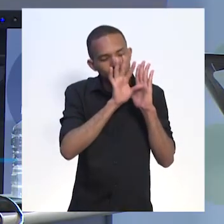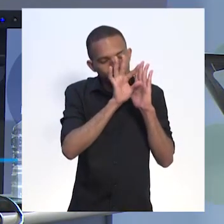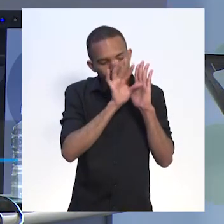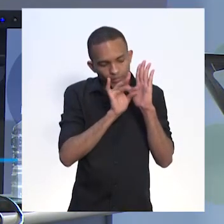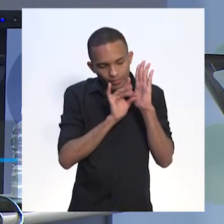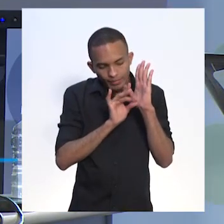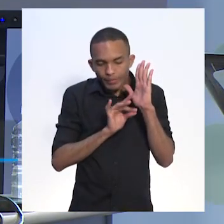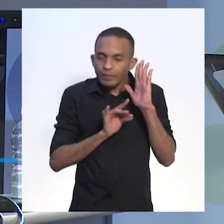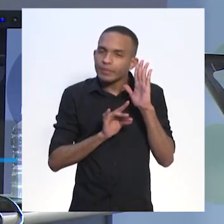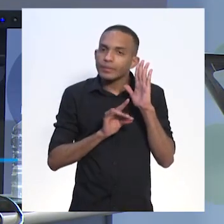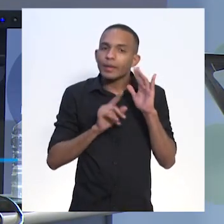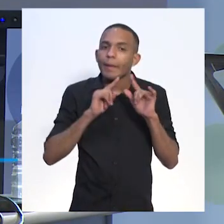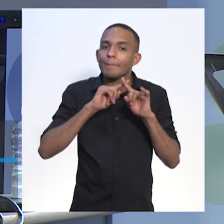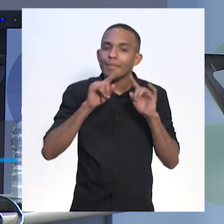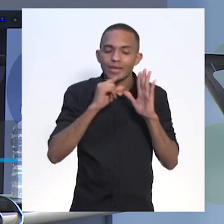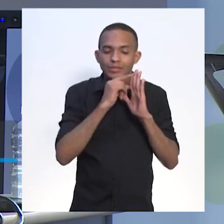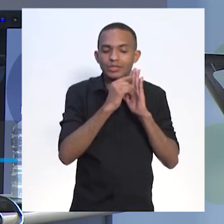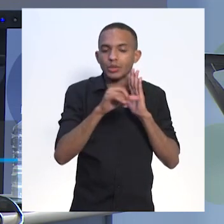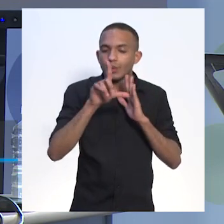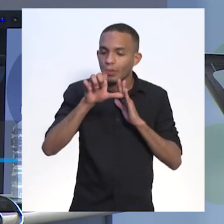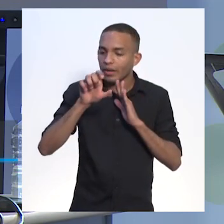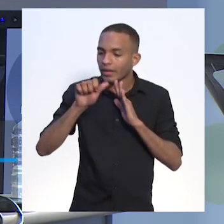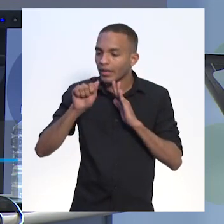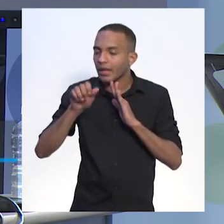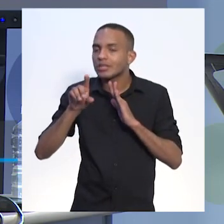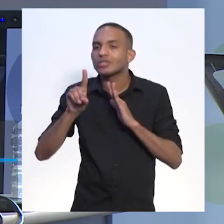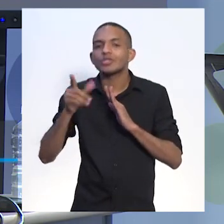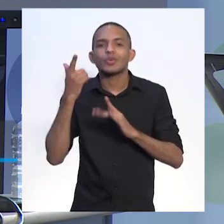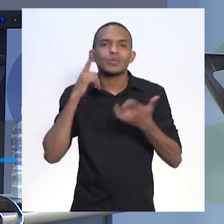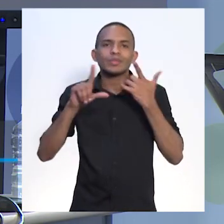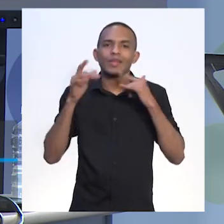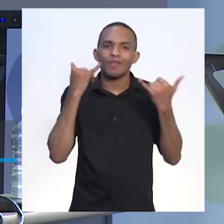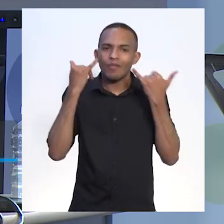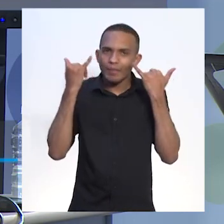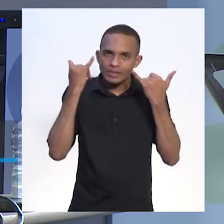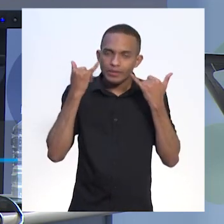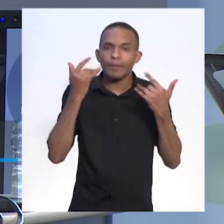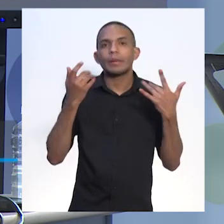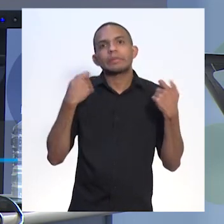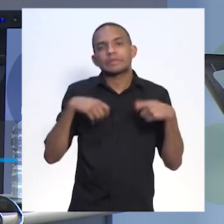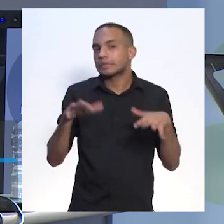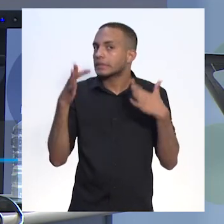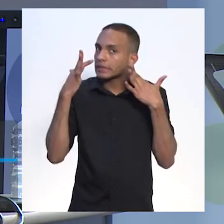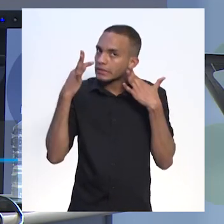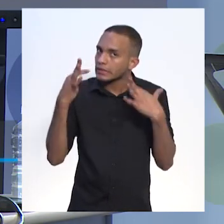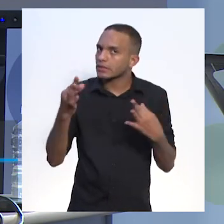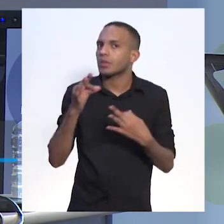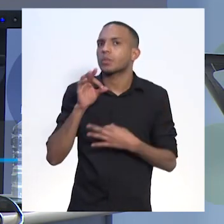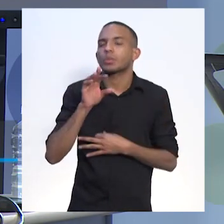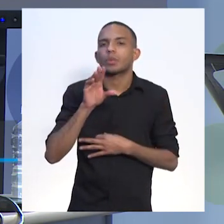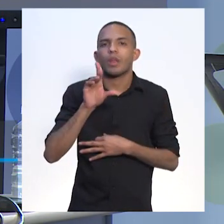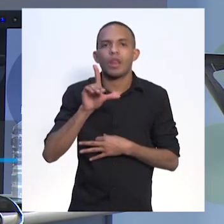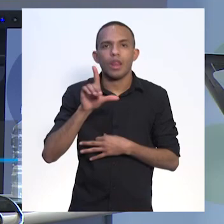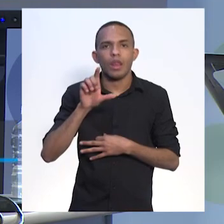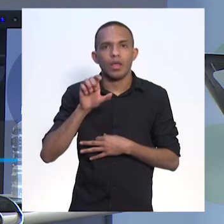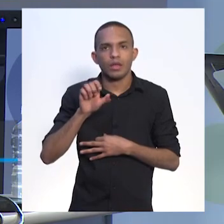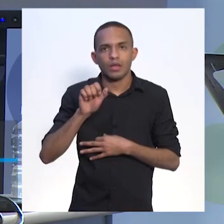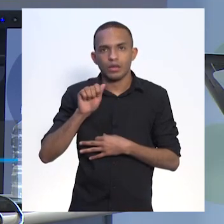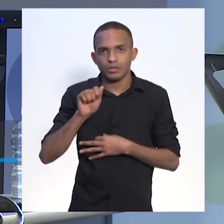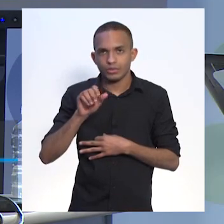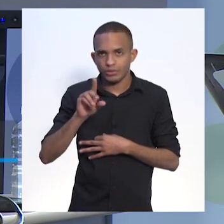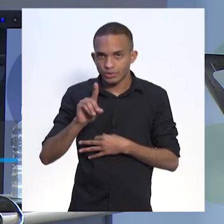mas o lead a gente já consegue todas essas informações. Por isso que eu quero que vocês prestem bem atenção no lead, porque eu vou colocar